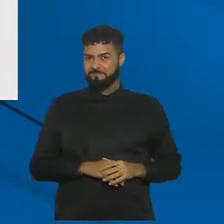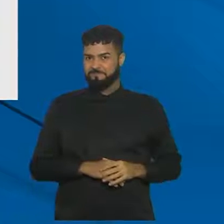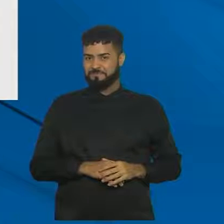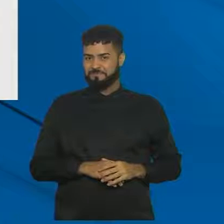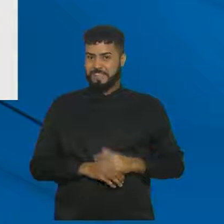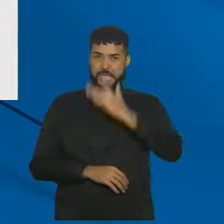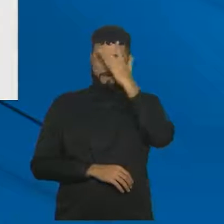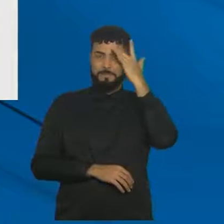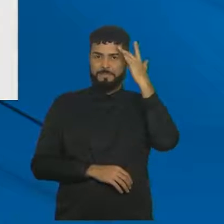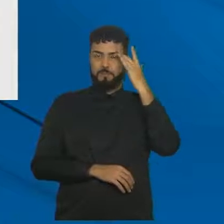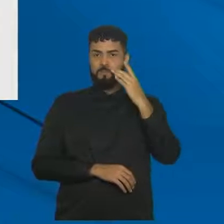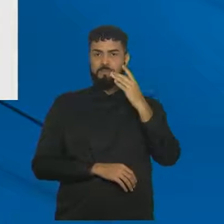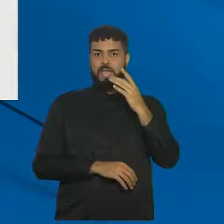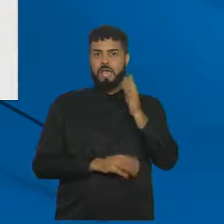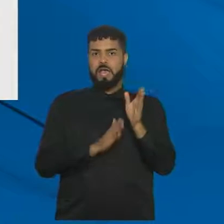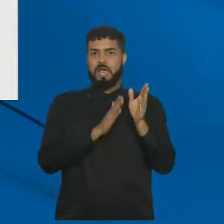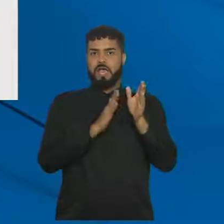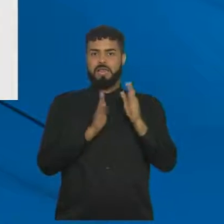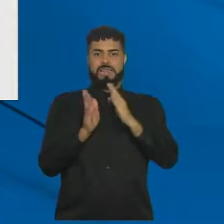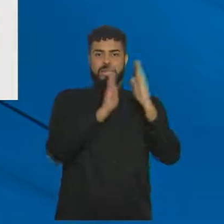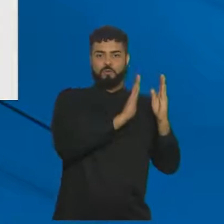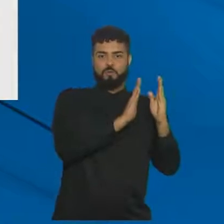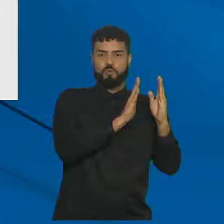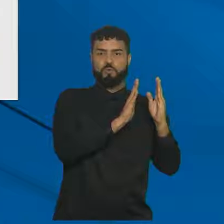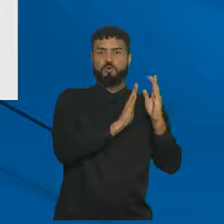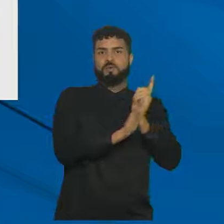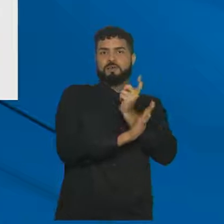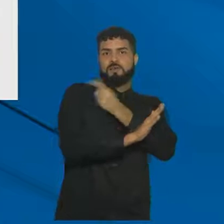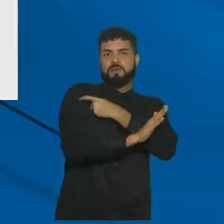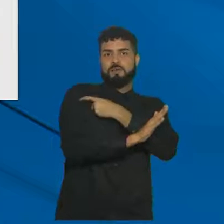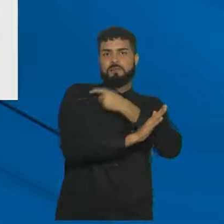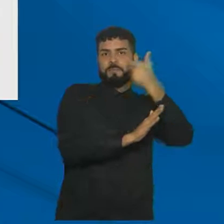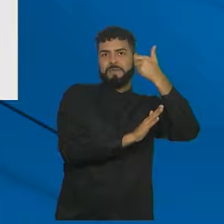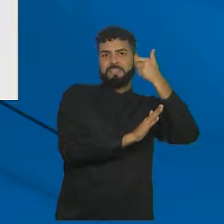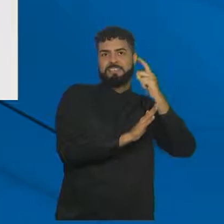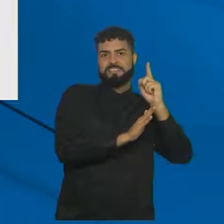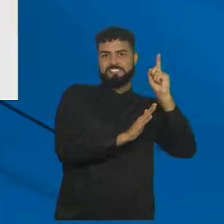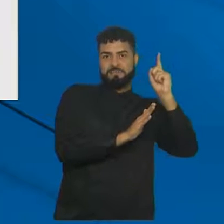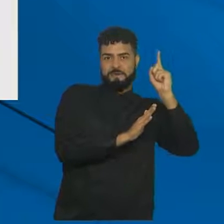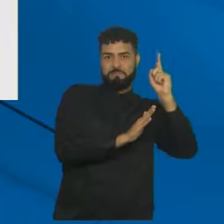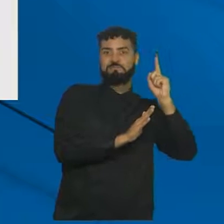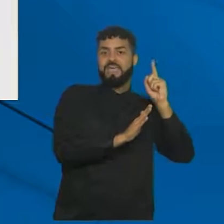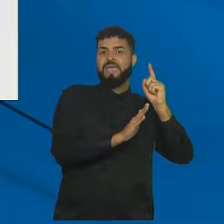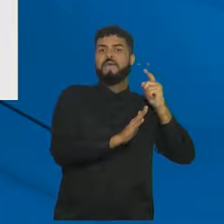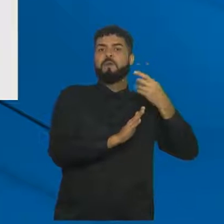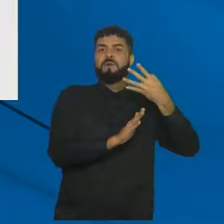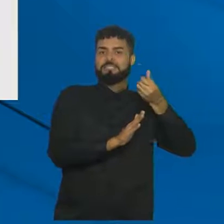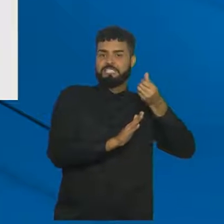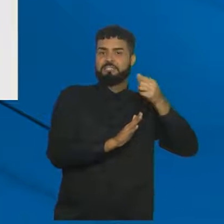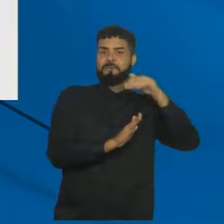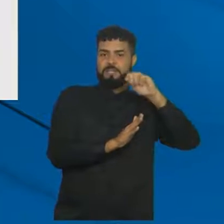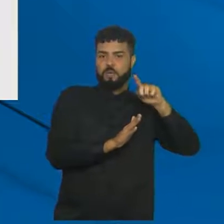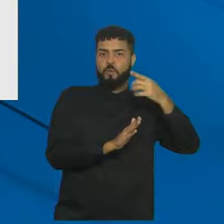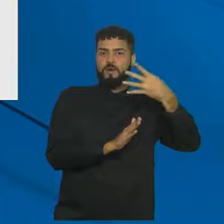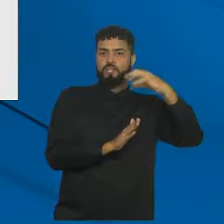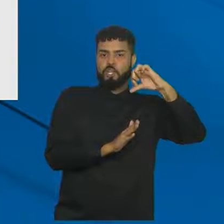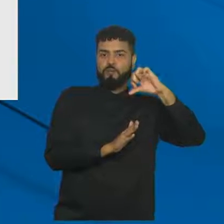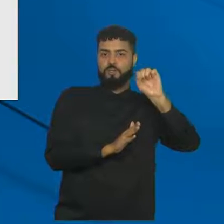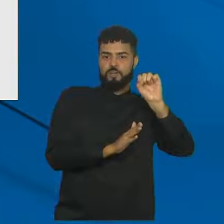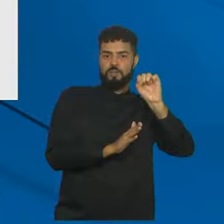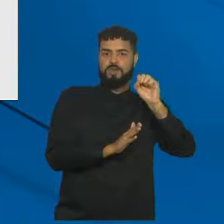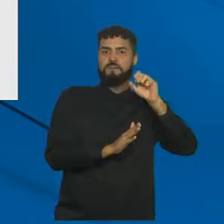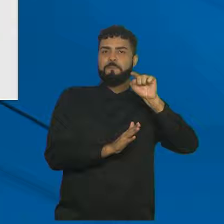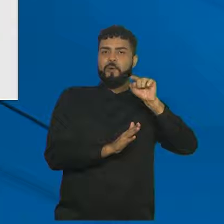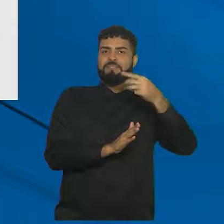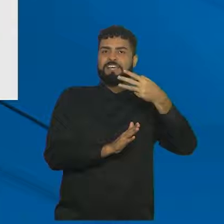1046 vamos aqui agora nas pessoas vacinadas com a primeira dose 46 milhões